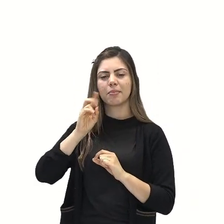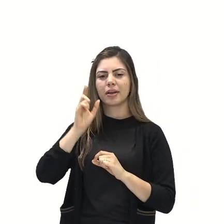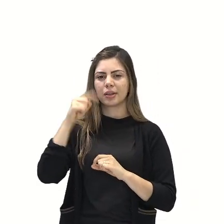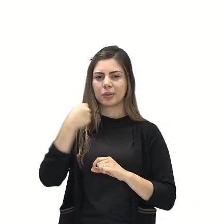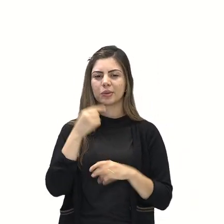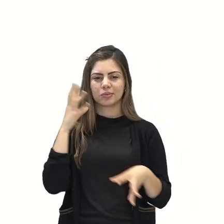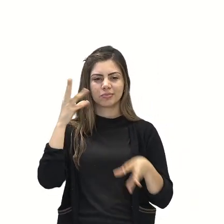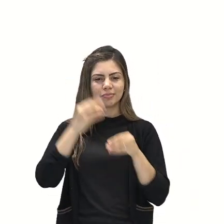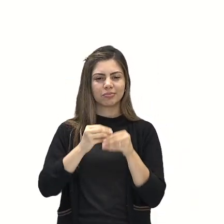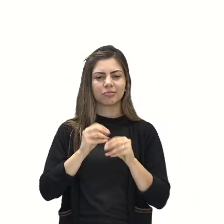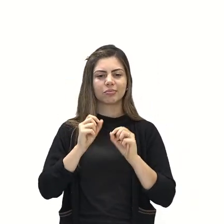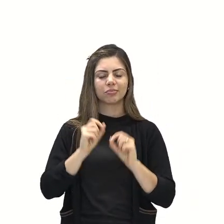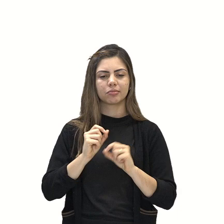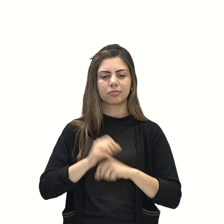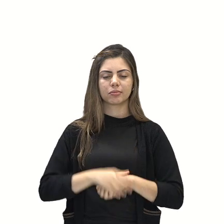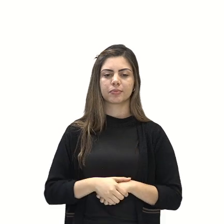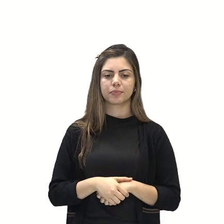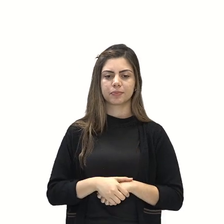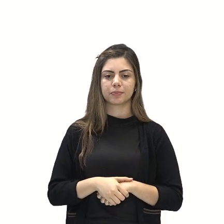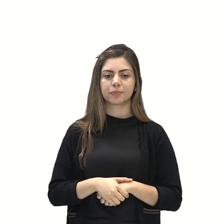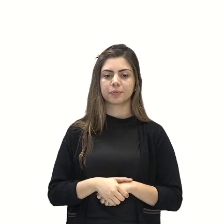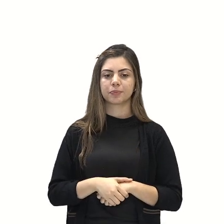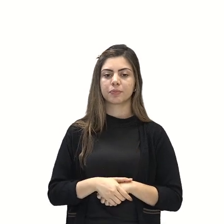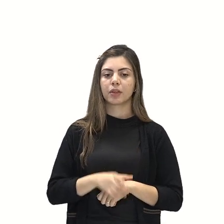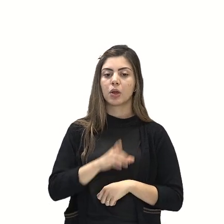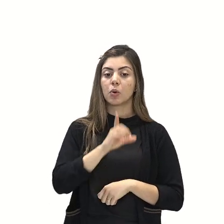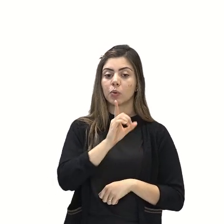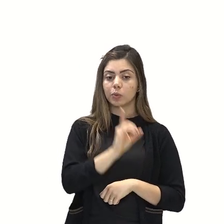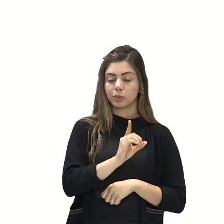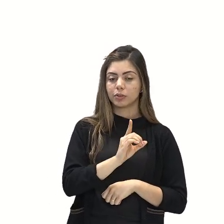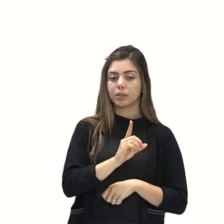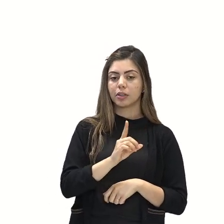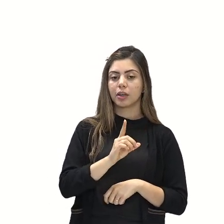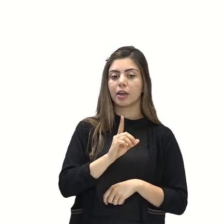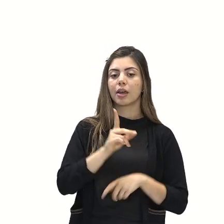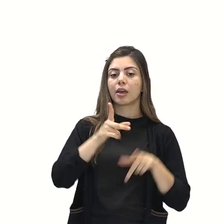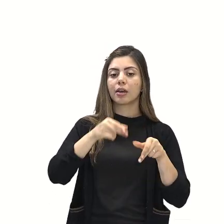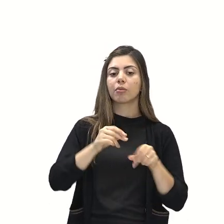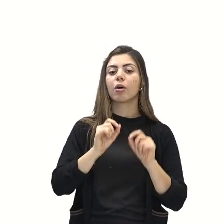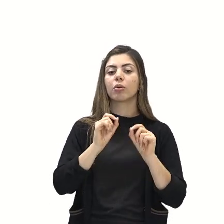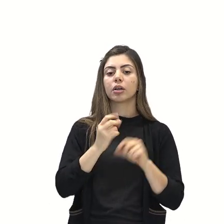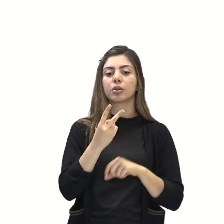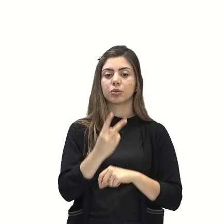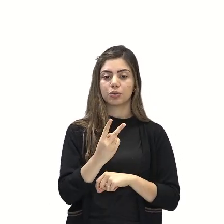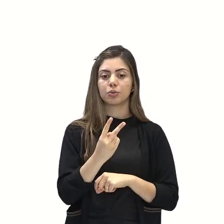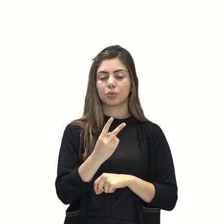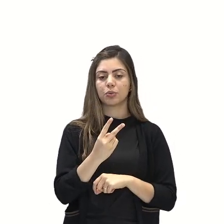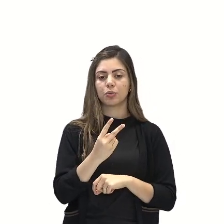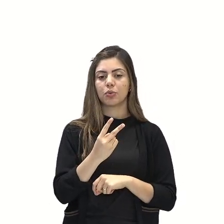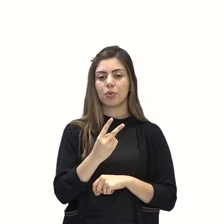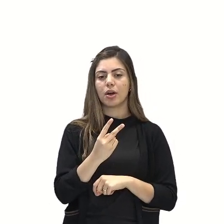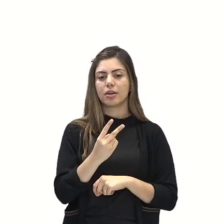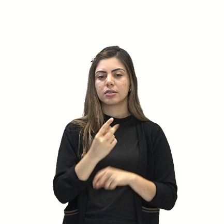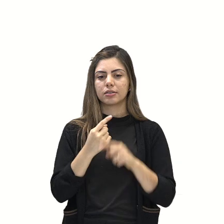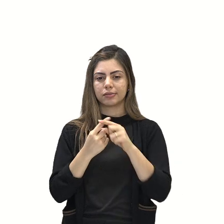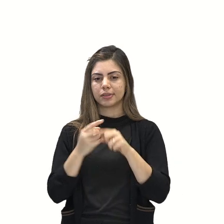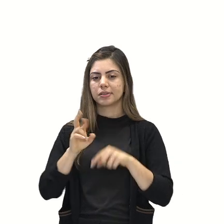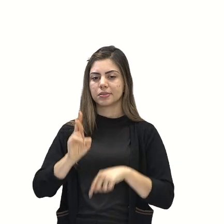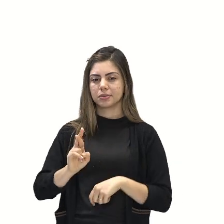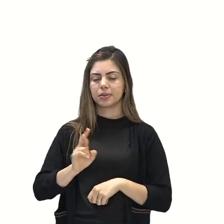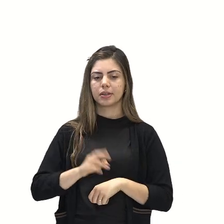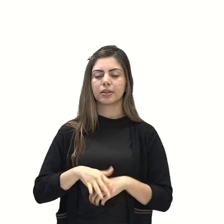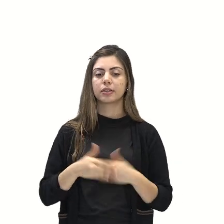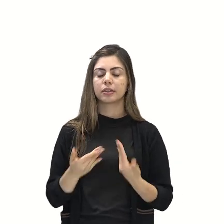Que o diâmetro, ele é 2 vezes o raio. Então, nós